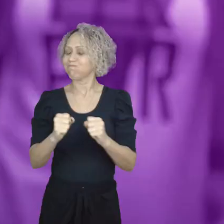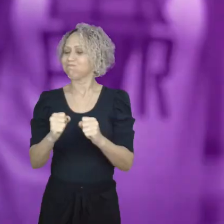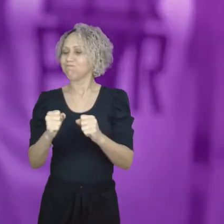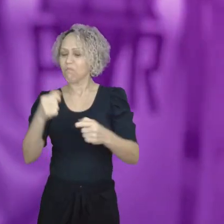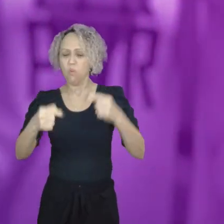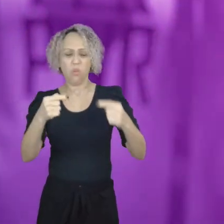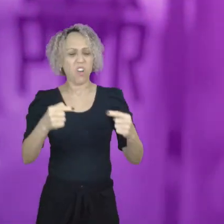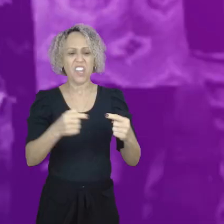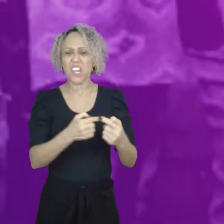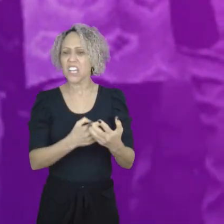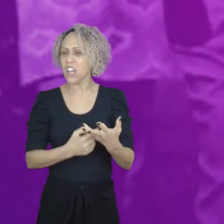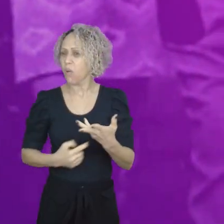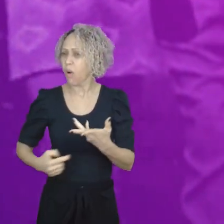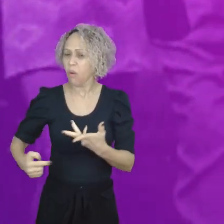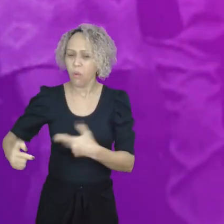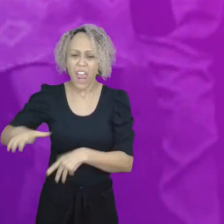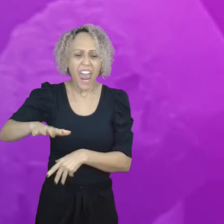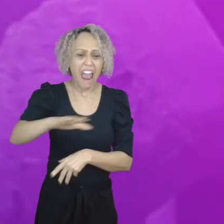poder.